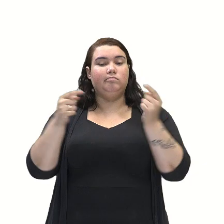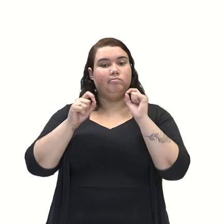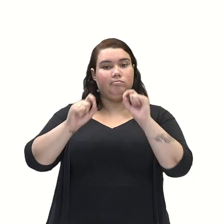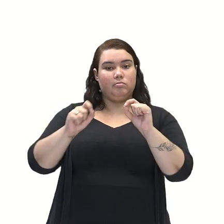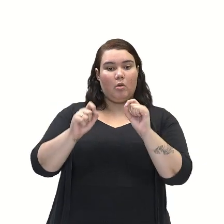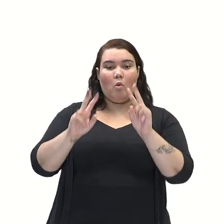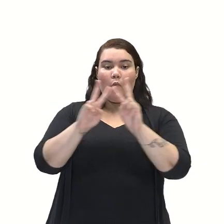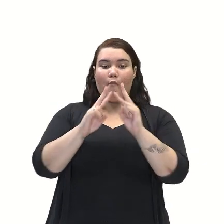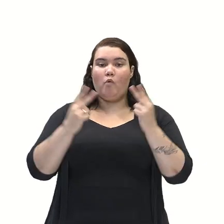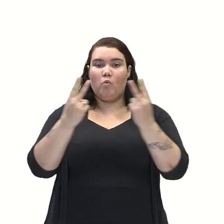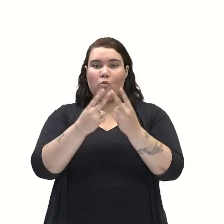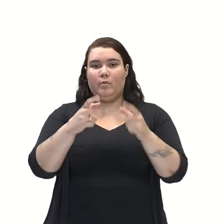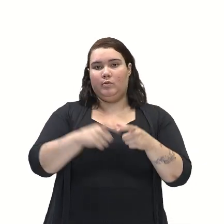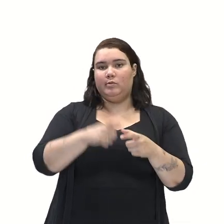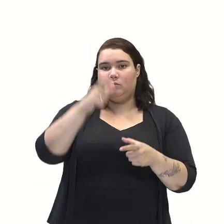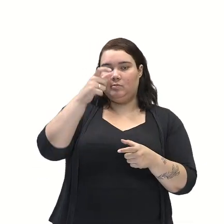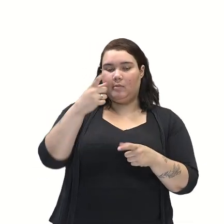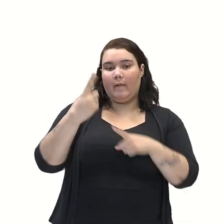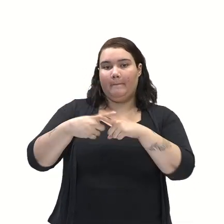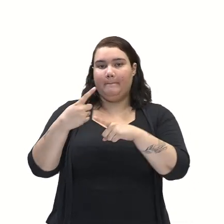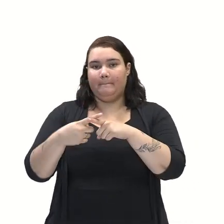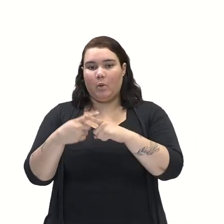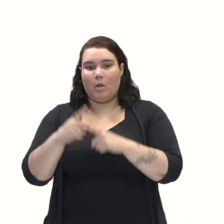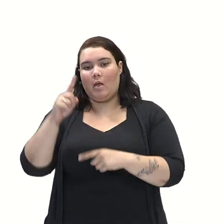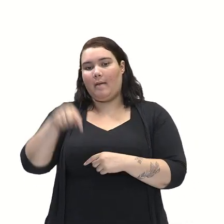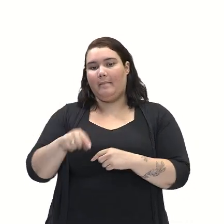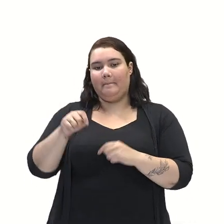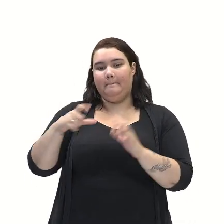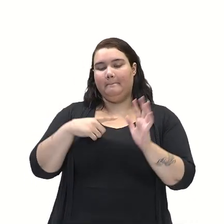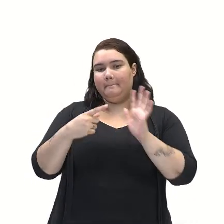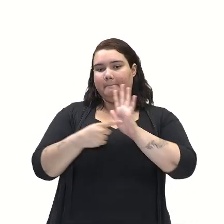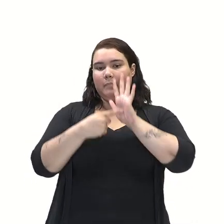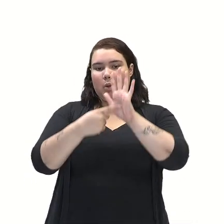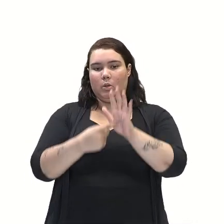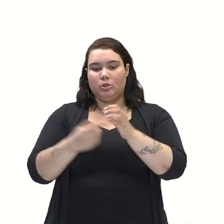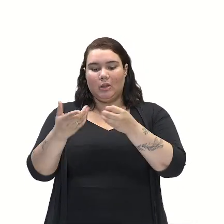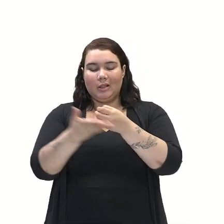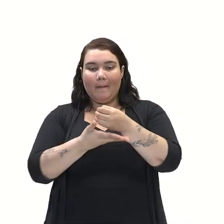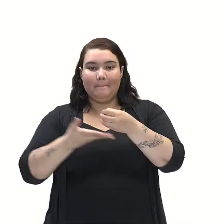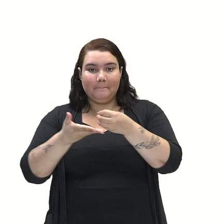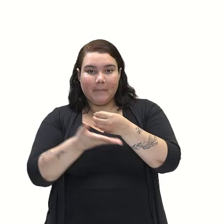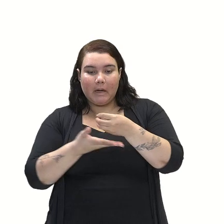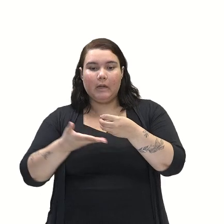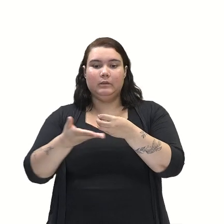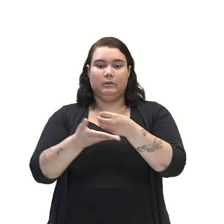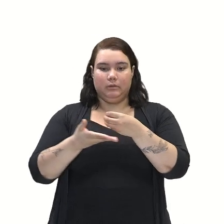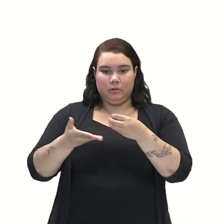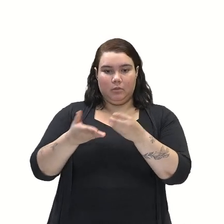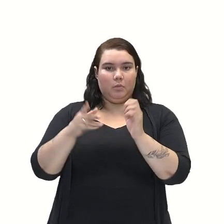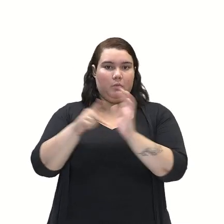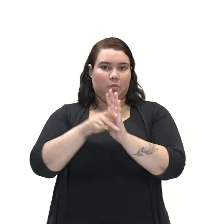volume do cilindro. Por quê? Porque é isso aqui que vai estar na base do